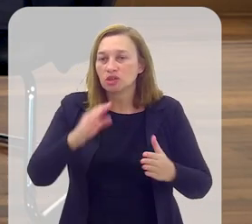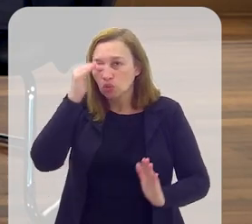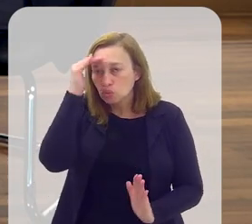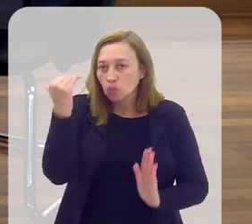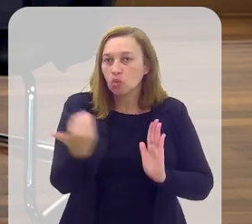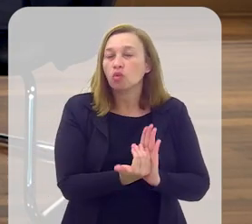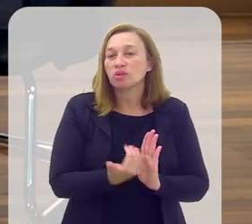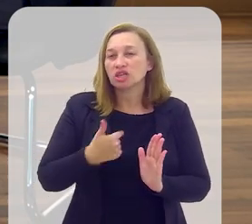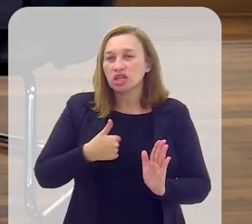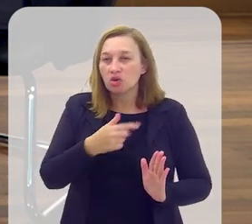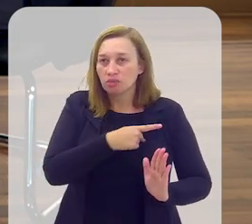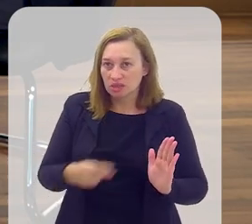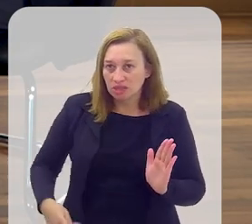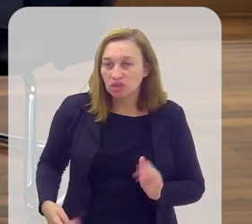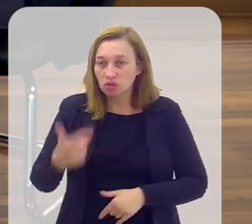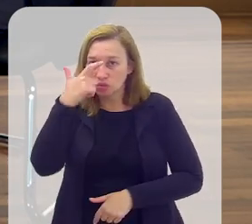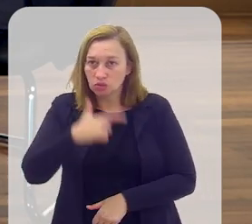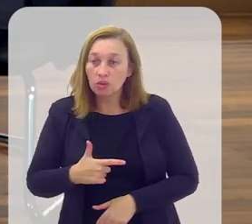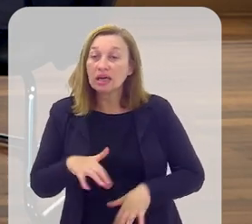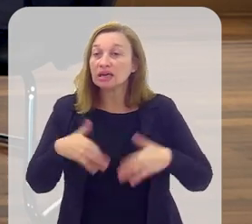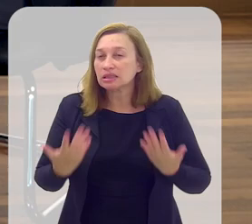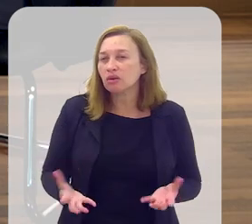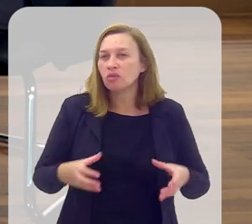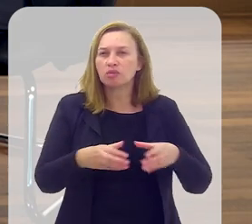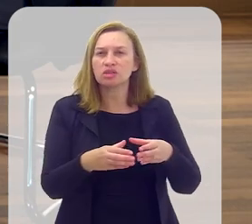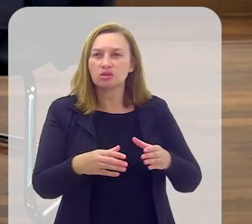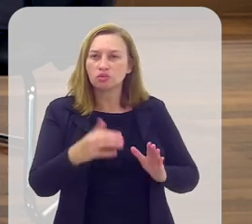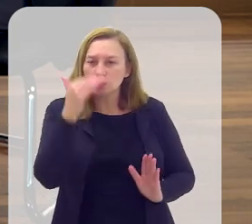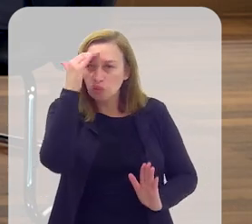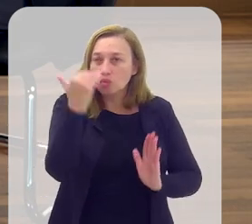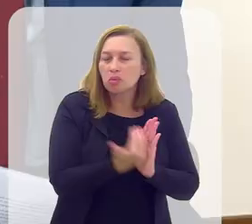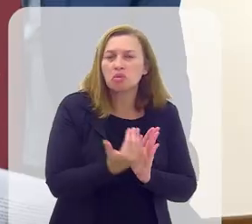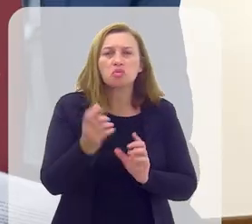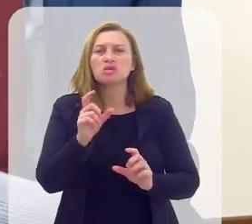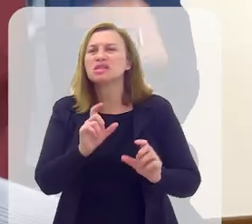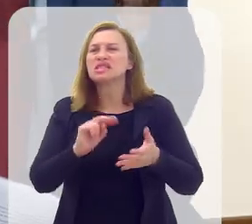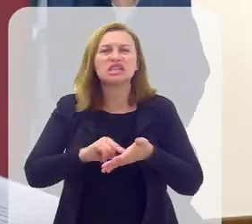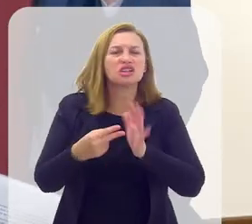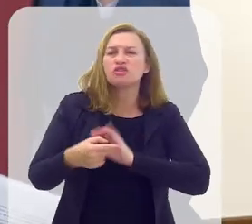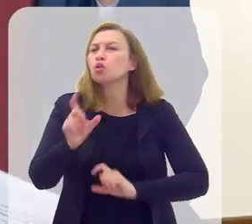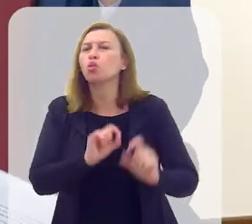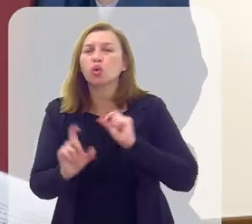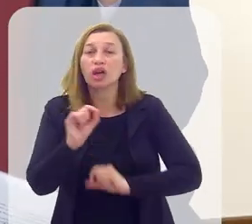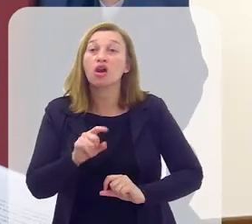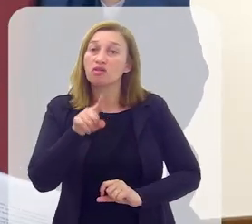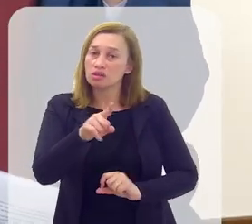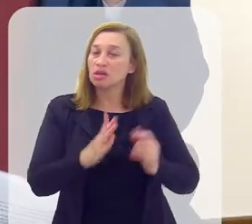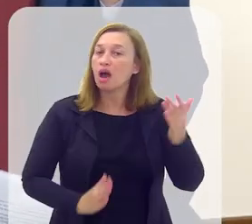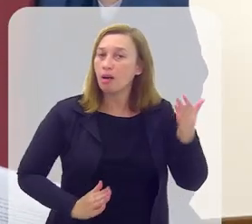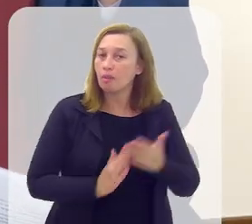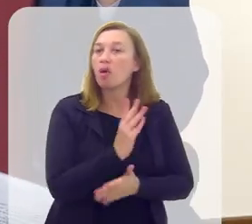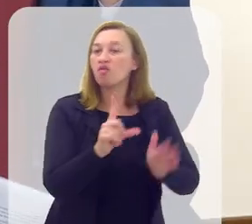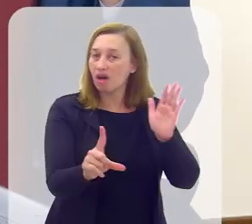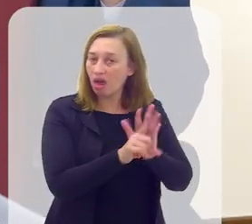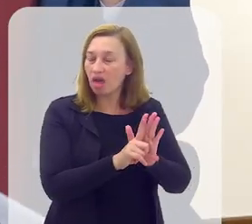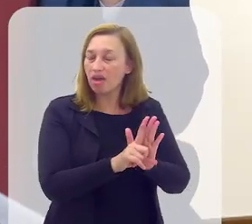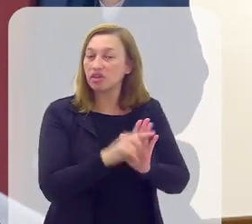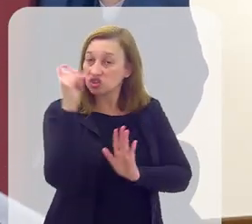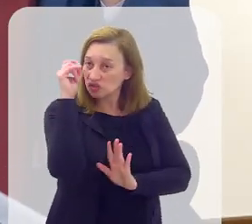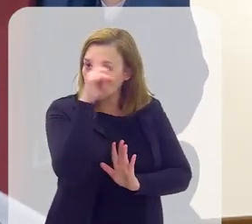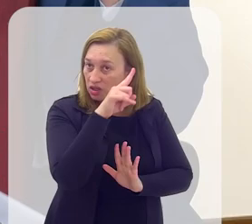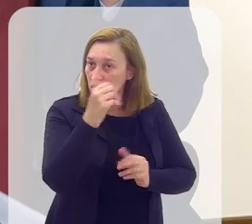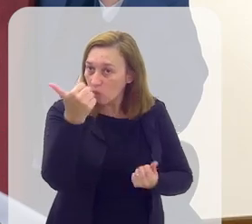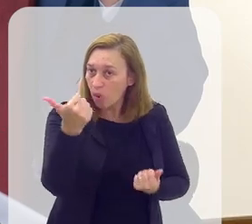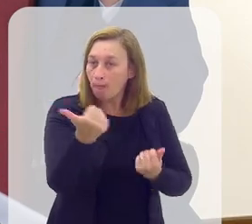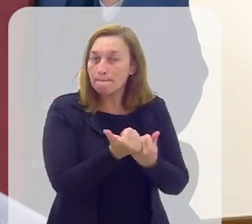Cumpra-se, que eu presido. Então, a Comissão do Cumpra-se, o que é? Você consegue aprovar uma lei a duras penas,